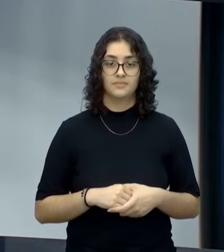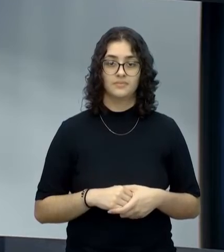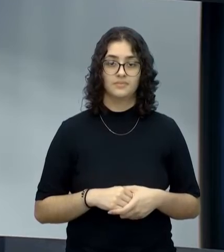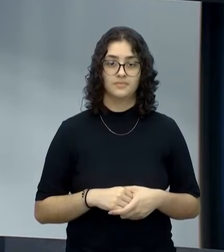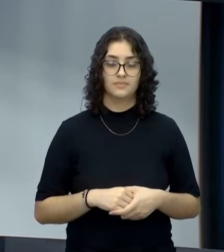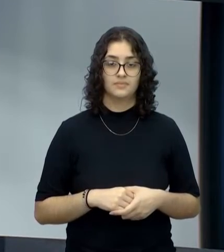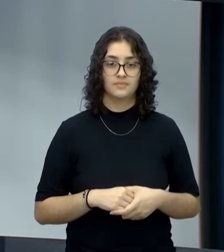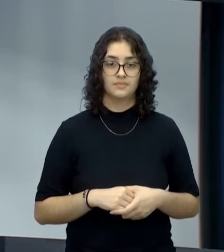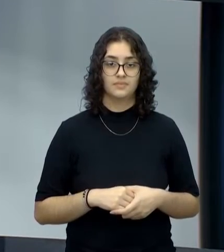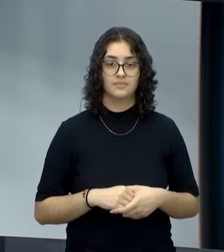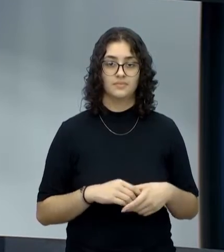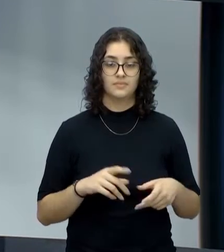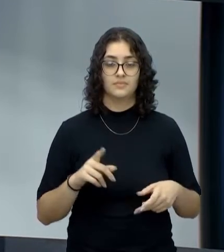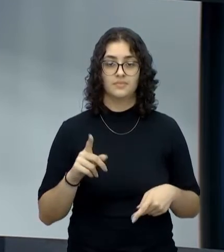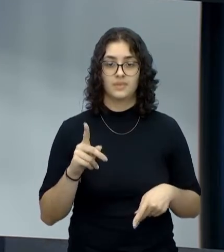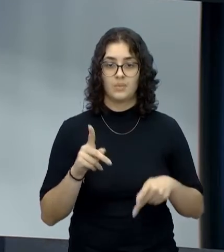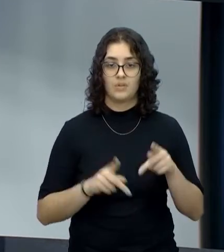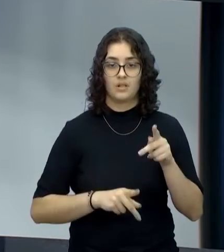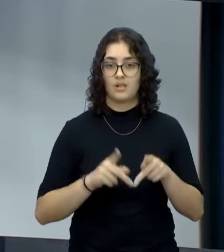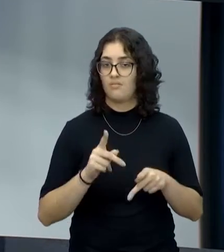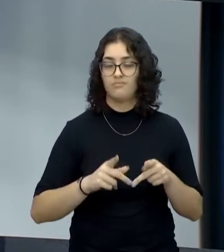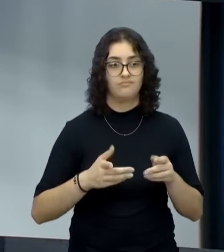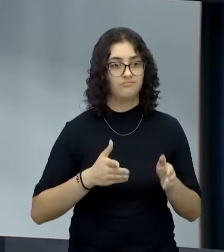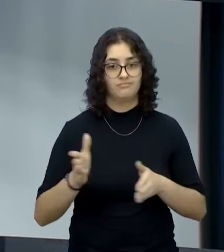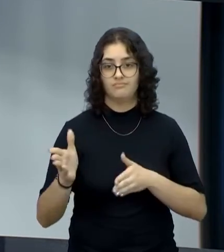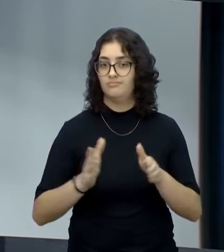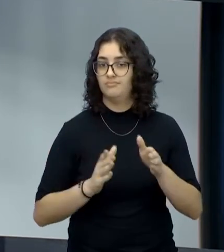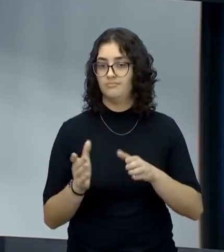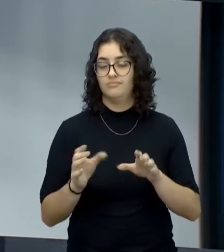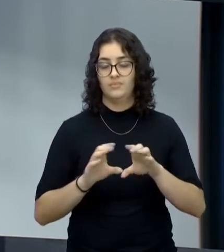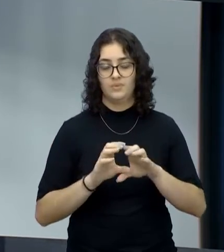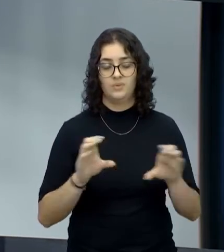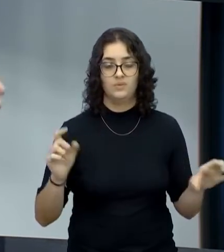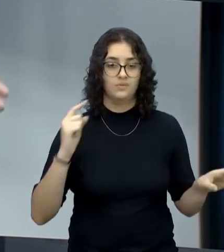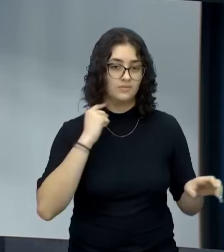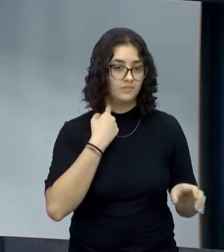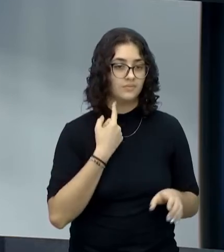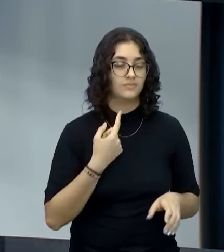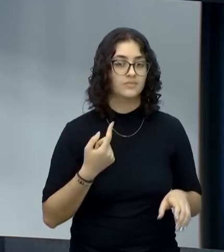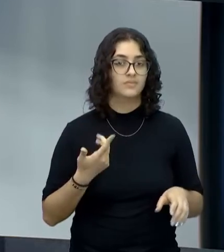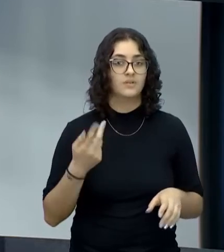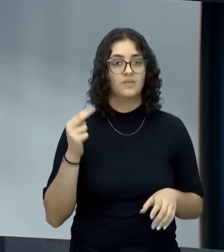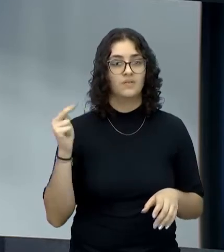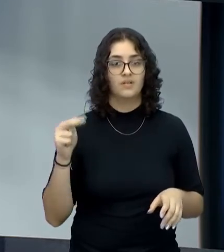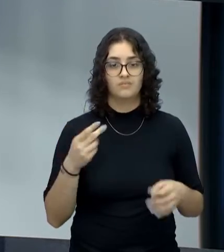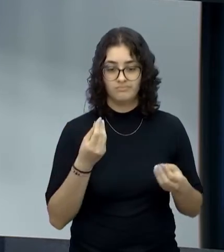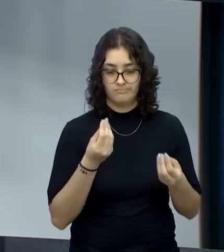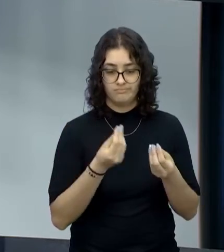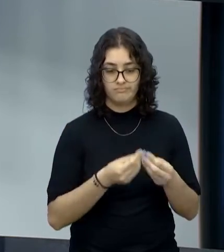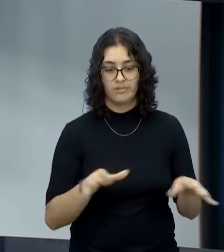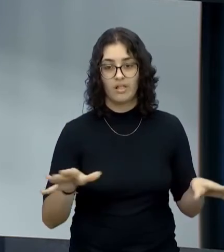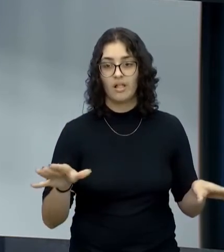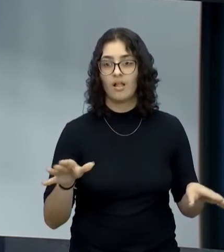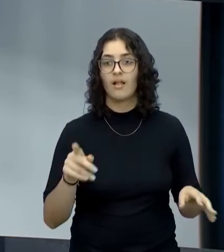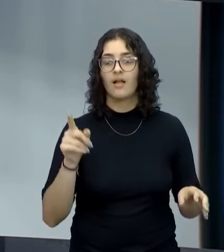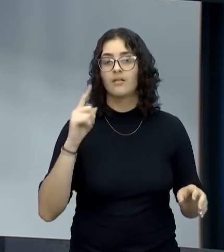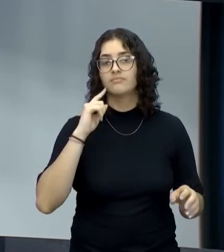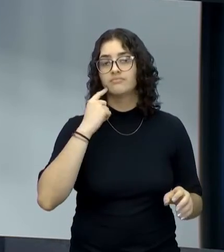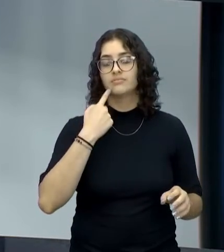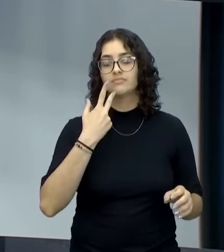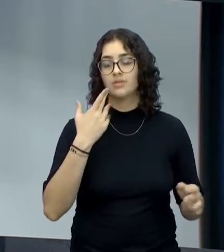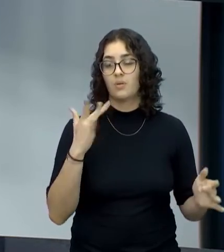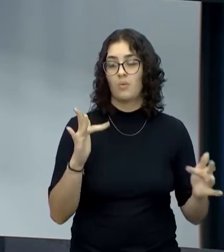brasileira não tem acesso à rede de esgoto, então esse cai no meio ambiente, né? Esses micro-organismos entram